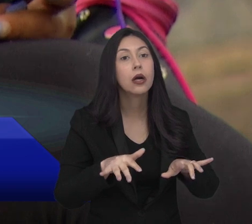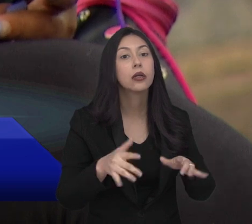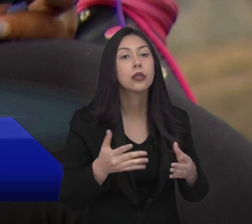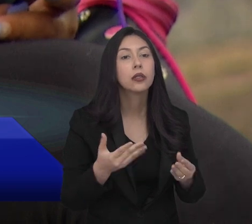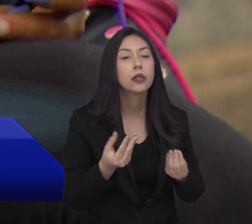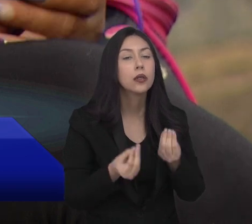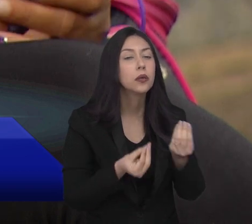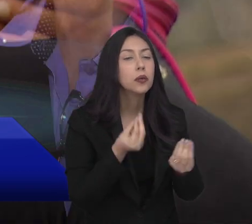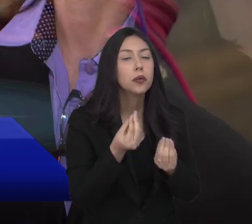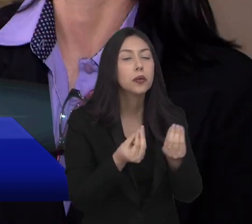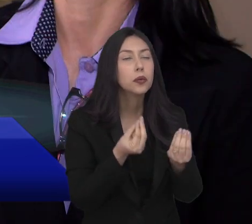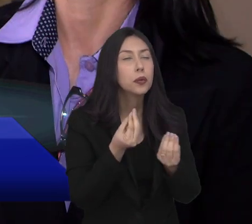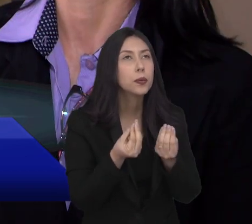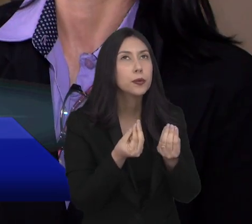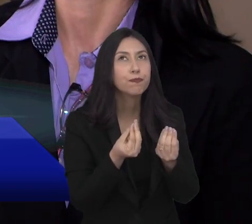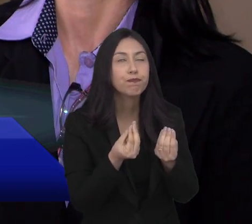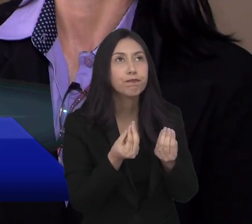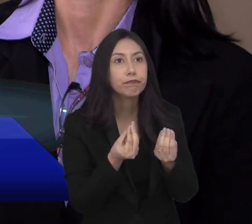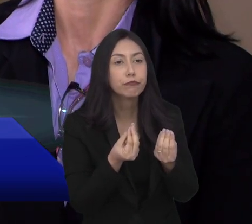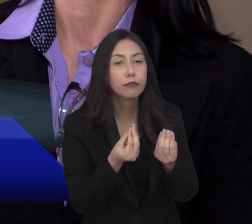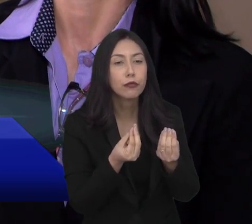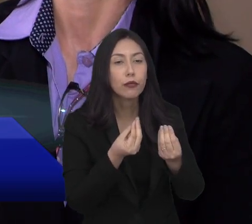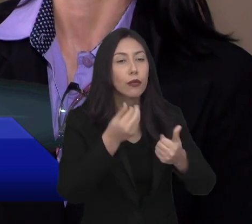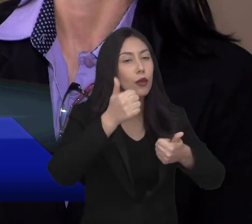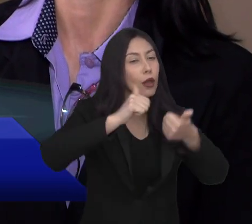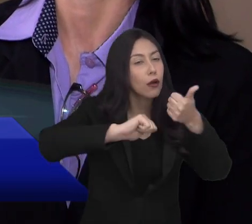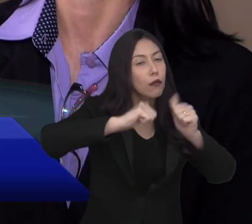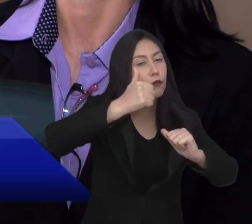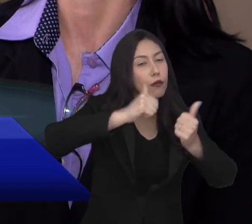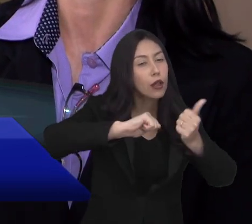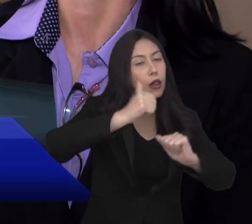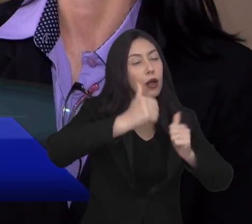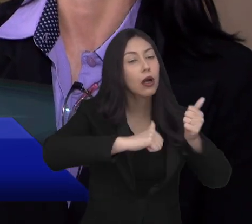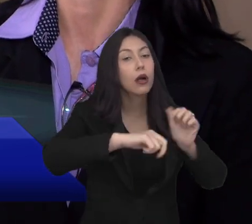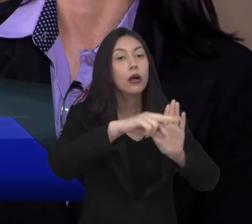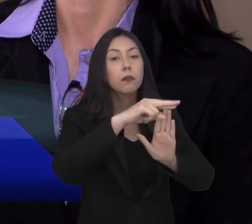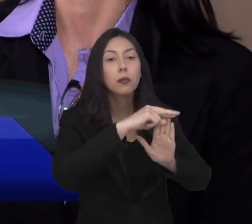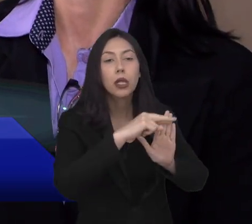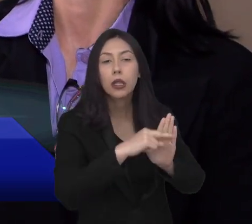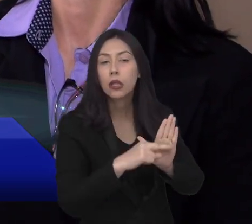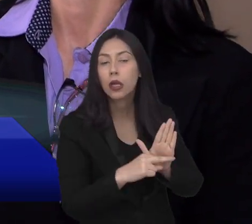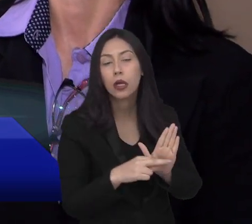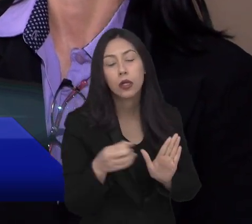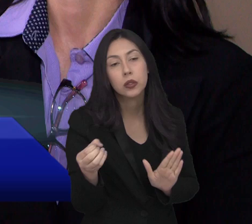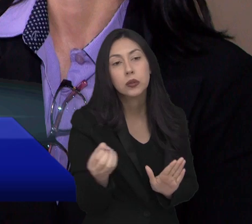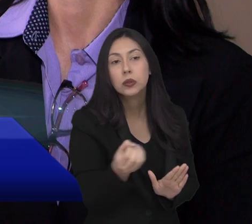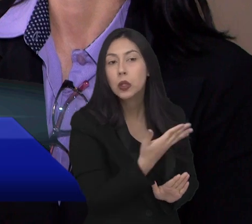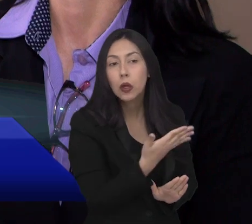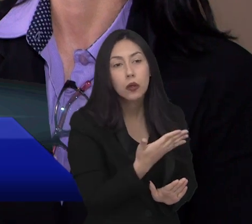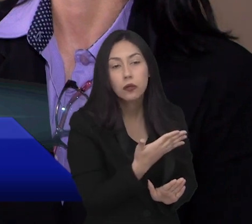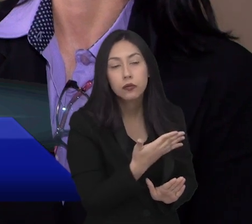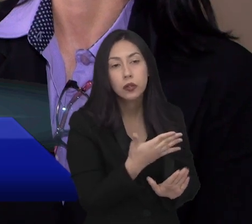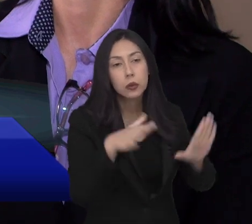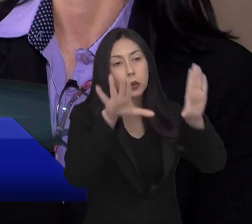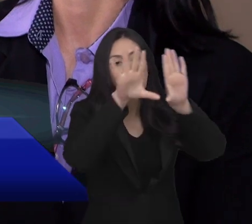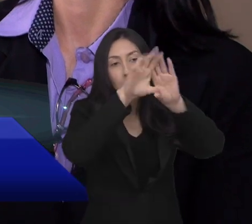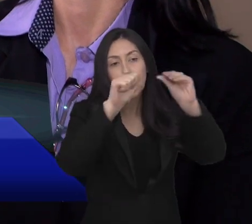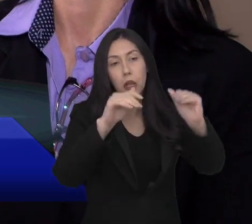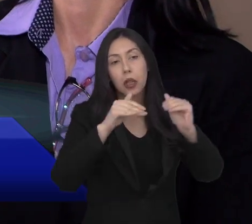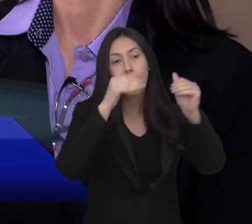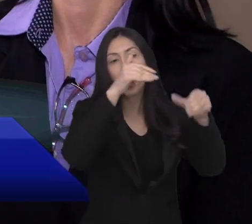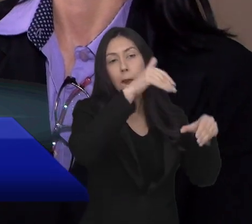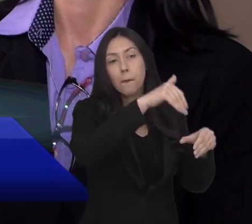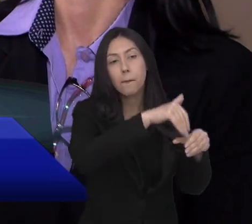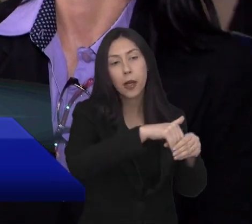todo, né? Como que a gente consegue avaliar essas novas regras estipuladas pelo TSE,